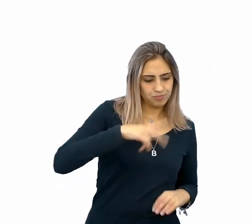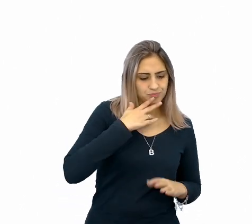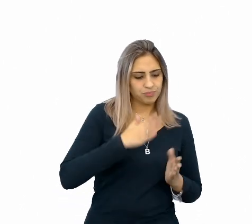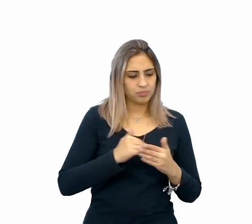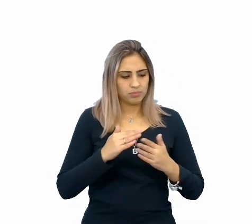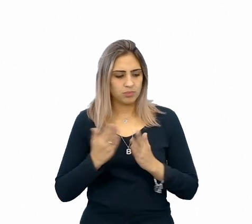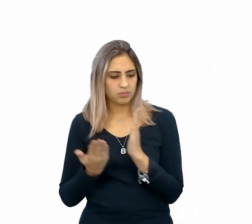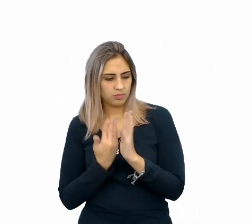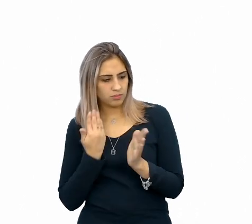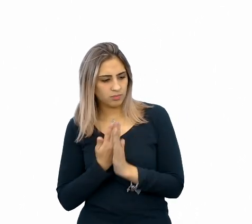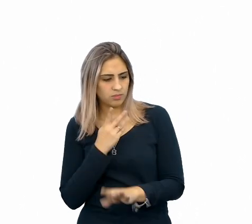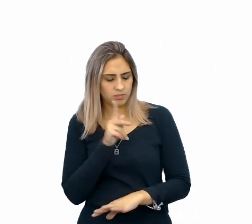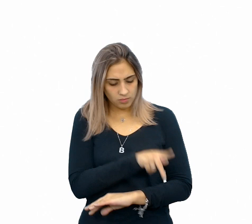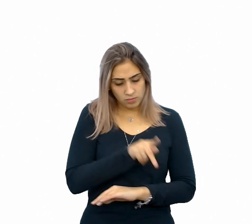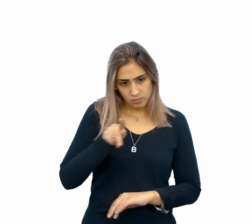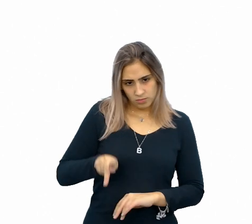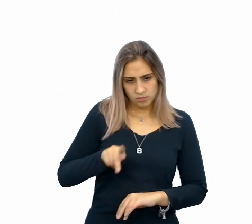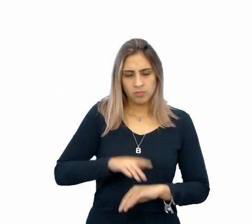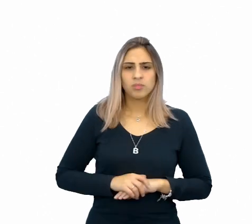aí o caderno do professor,